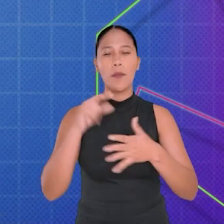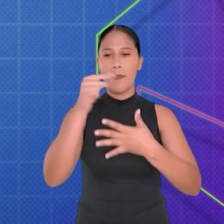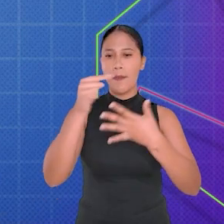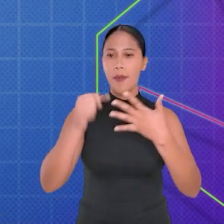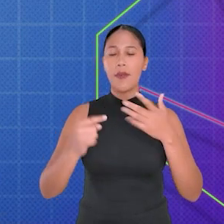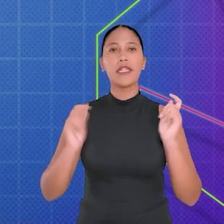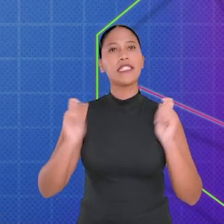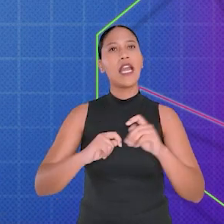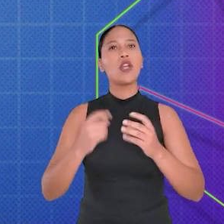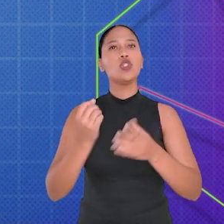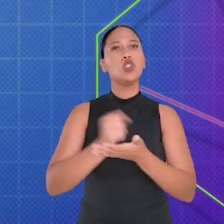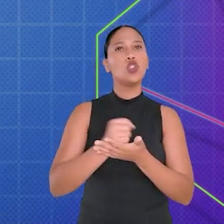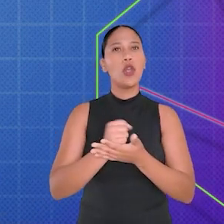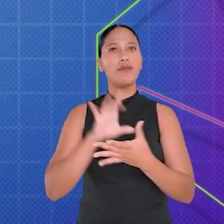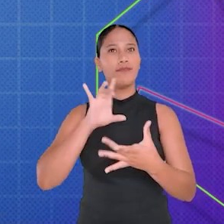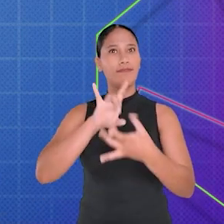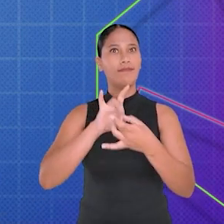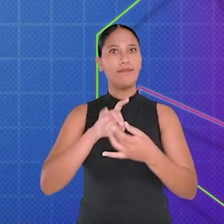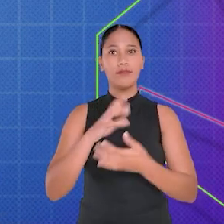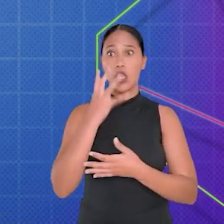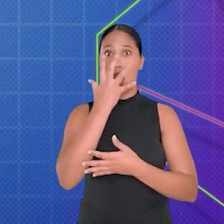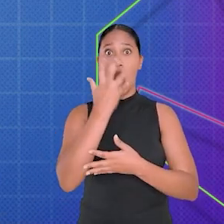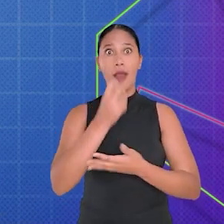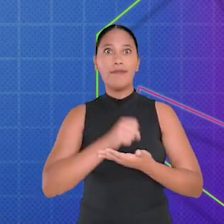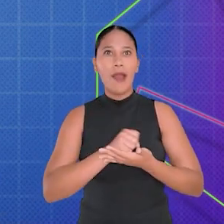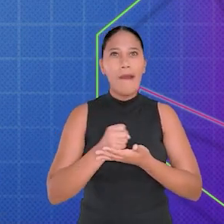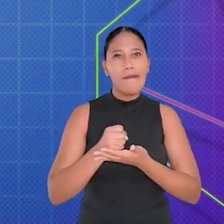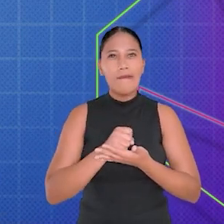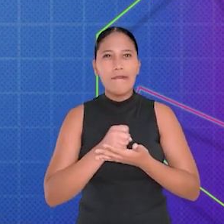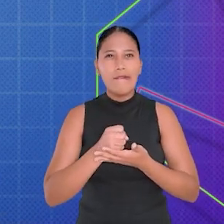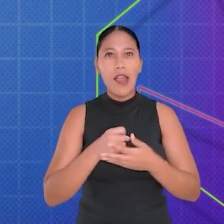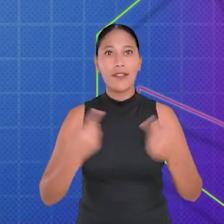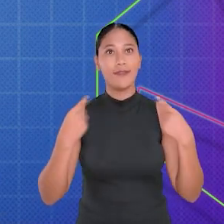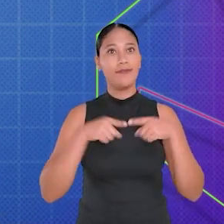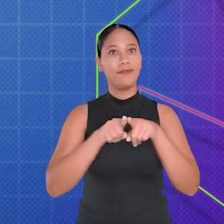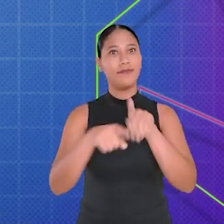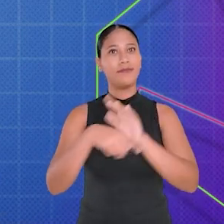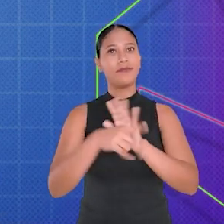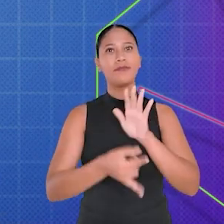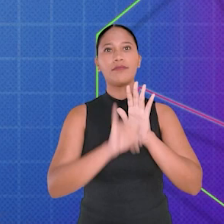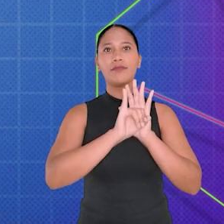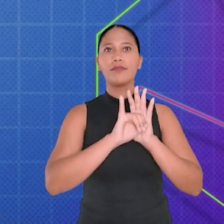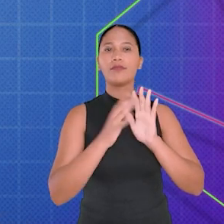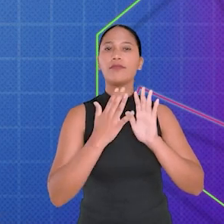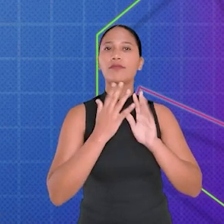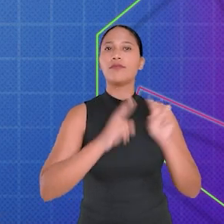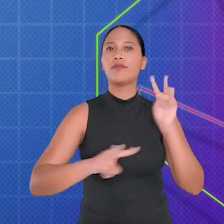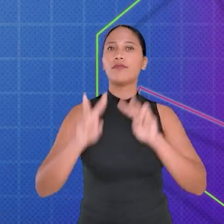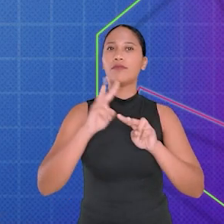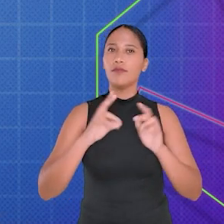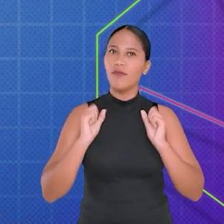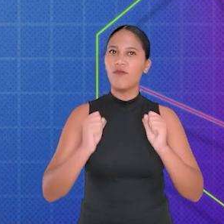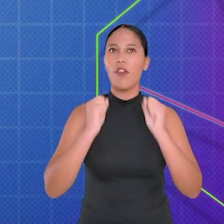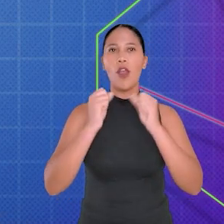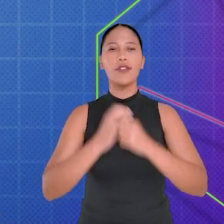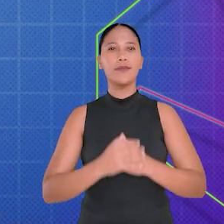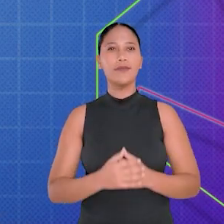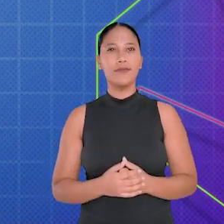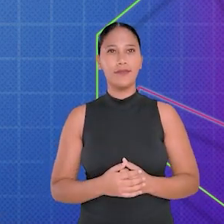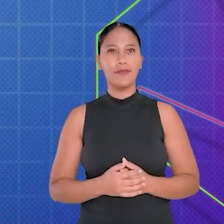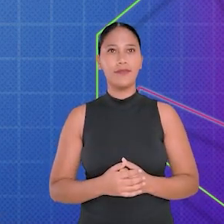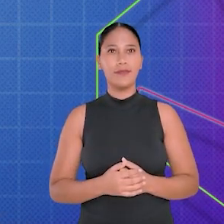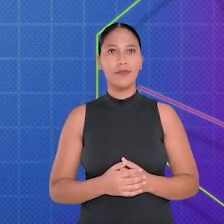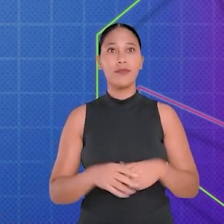cuidadosa desses elementos pode tornar o jogo mais envolvente e atraente para os jogadores, ao mesmo tempo em que ajuda a criar uma identidade visual forte e coesa para o